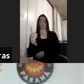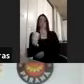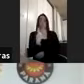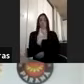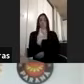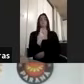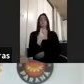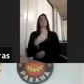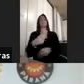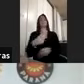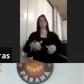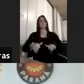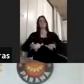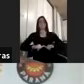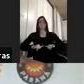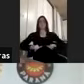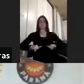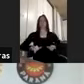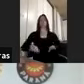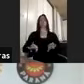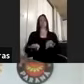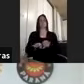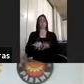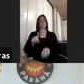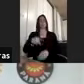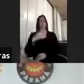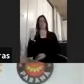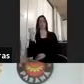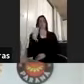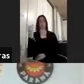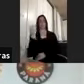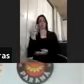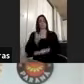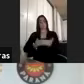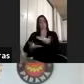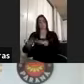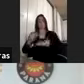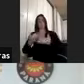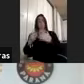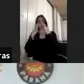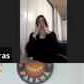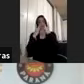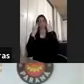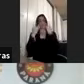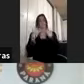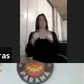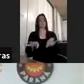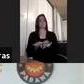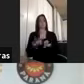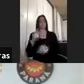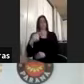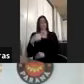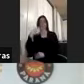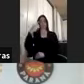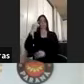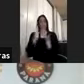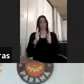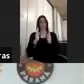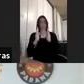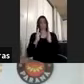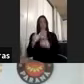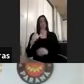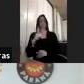história, né. Bem importante, não dá para perder, gente. Fiquem bem atentos. Na sequência, logo após,